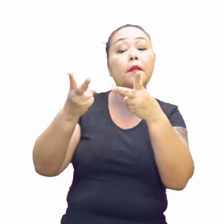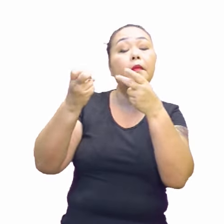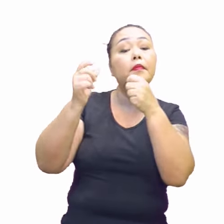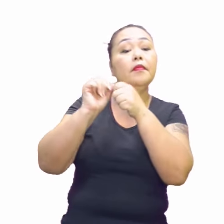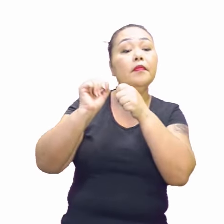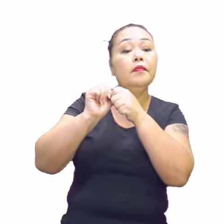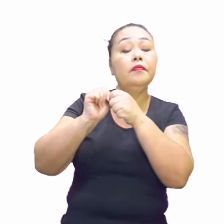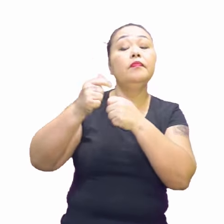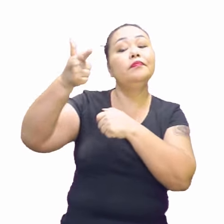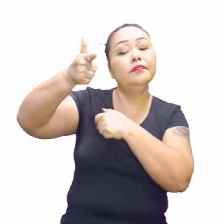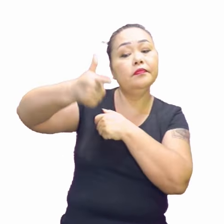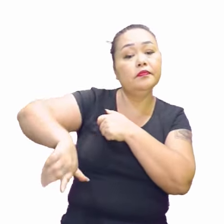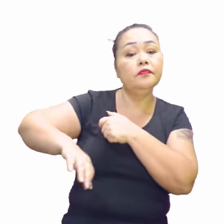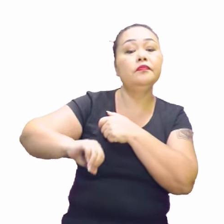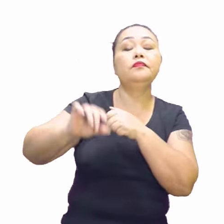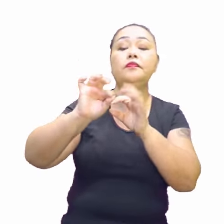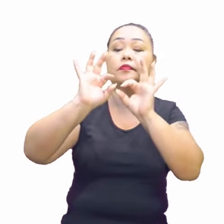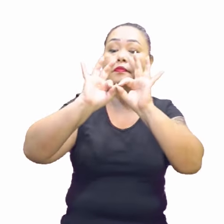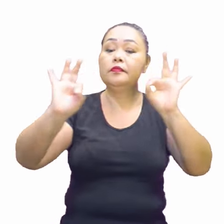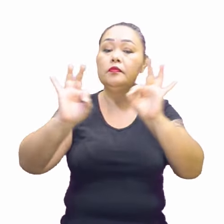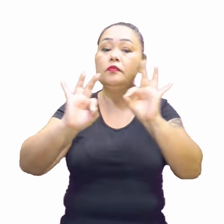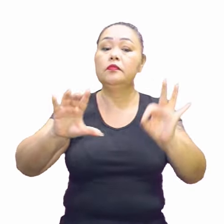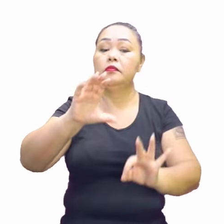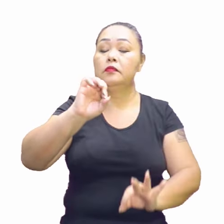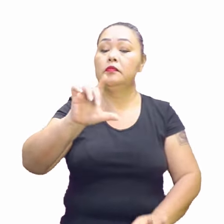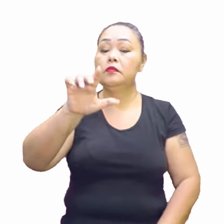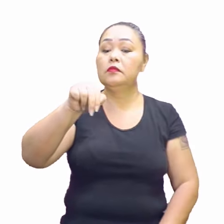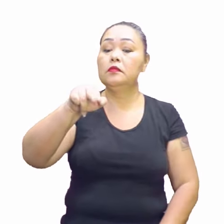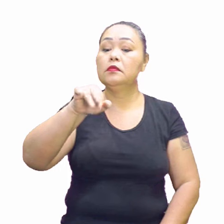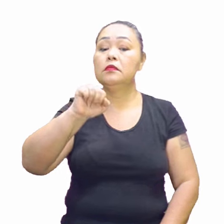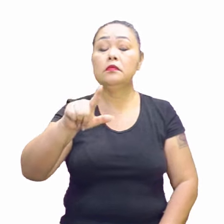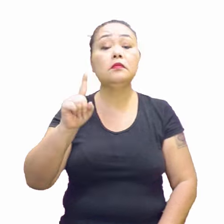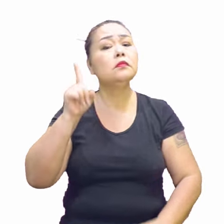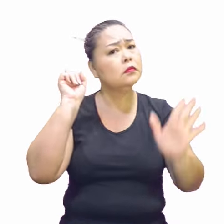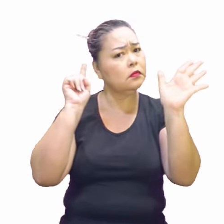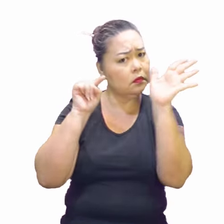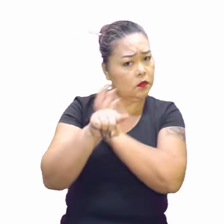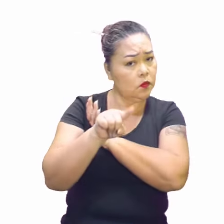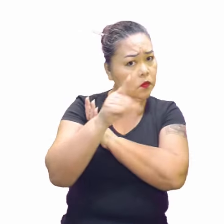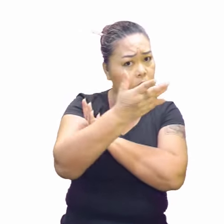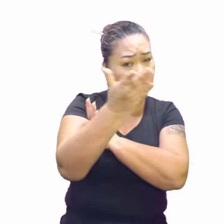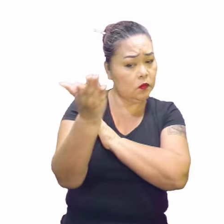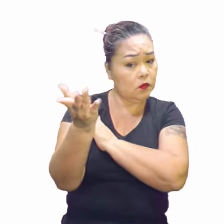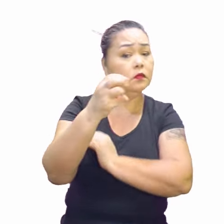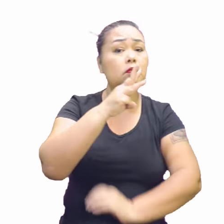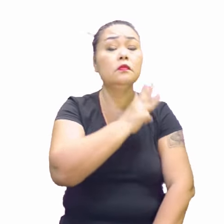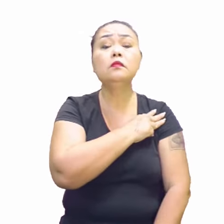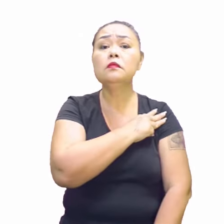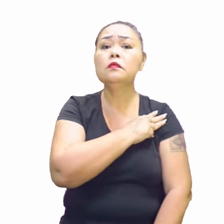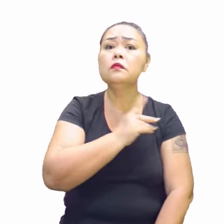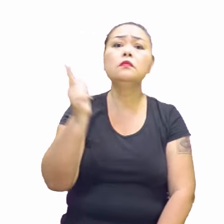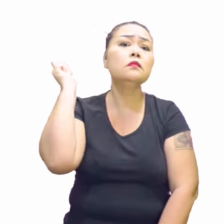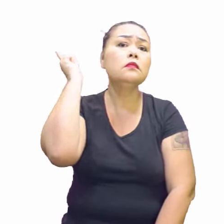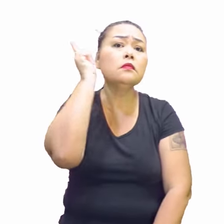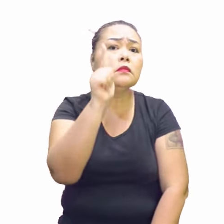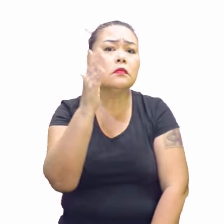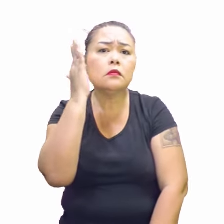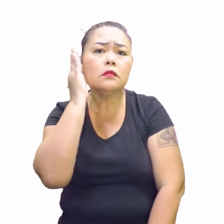nós temos aí mais uma vez a linguagem coloquial. Aí eu pergunto para vocês, terceiro ano, vocês